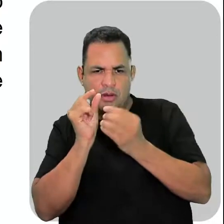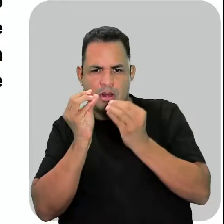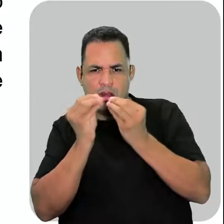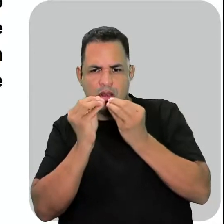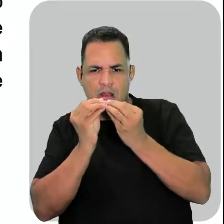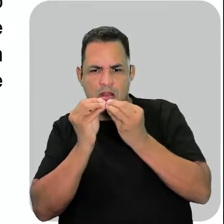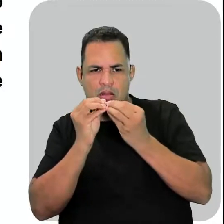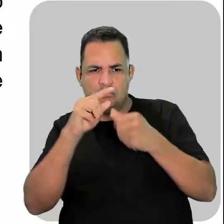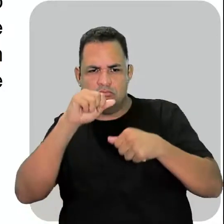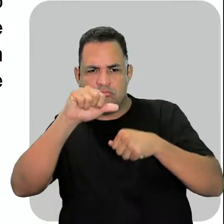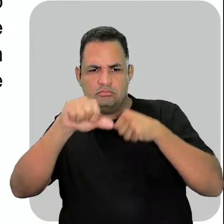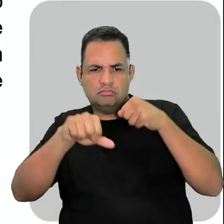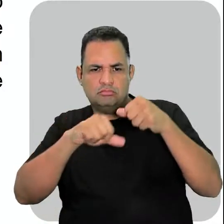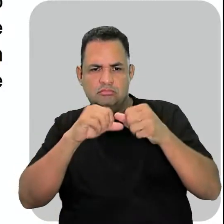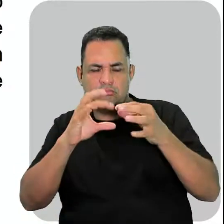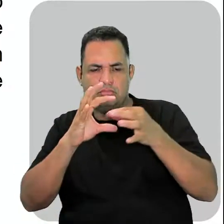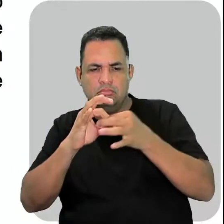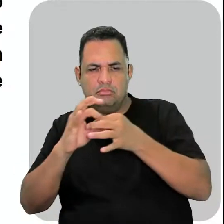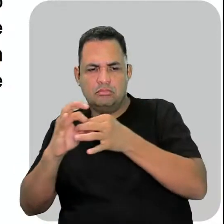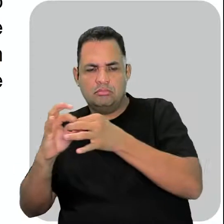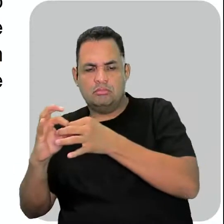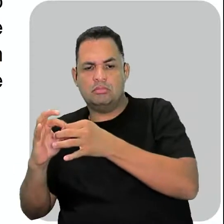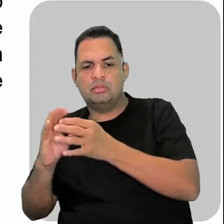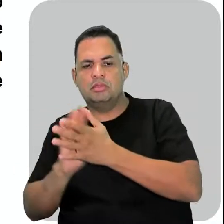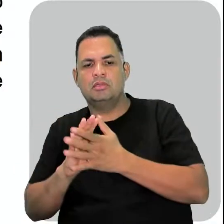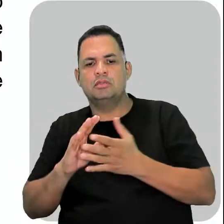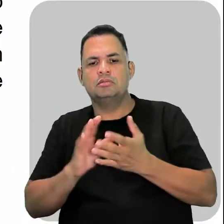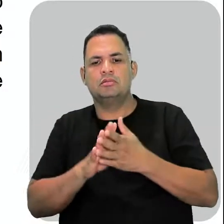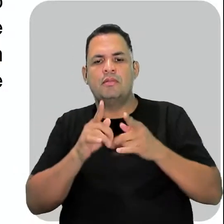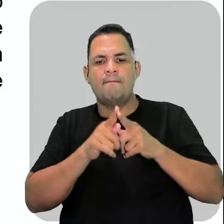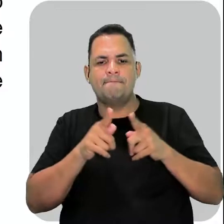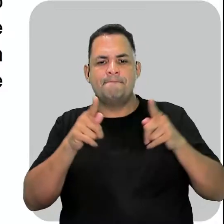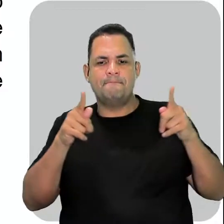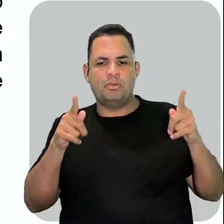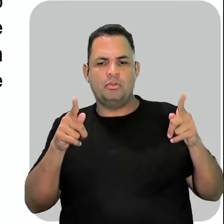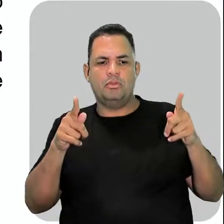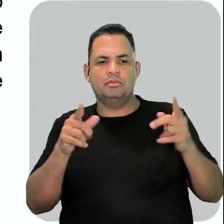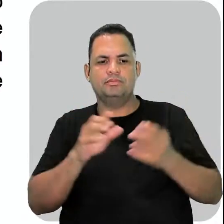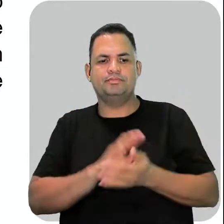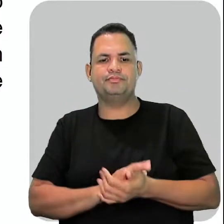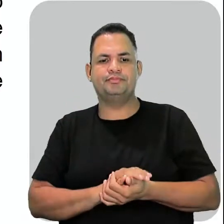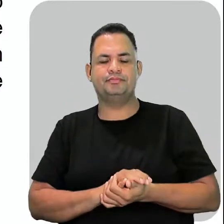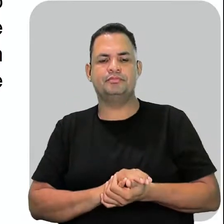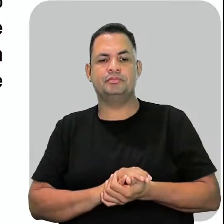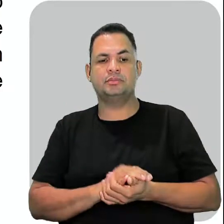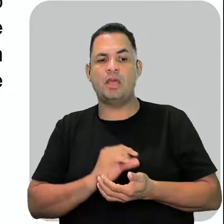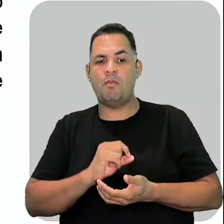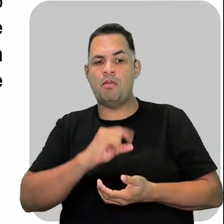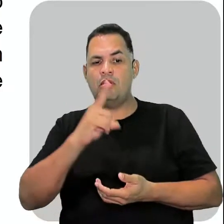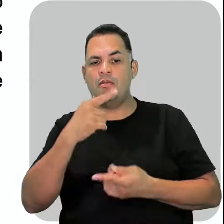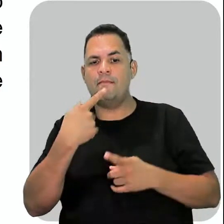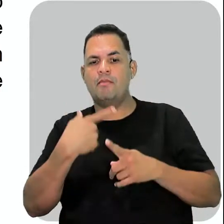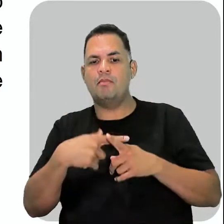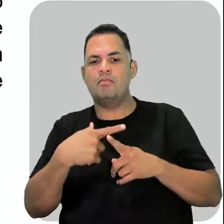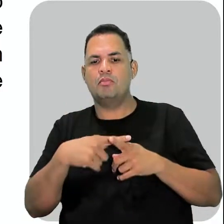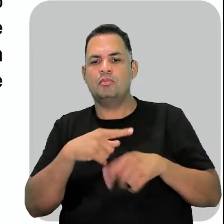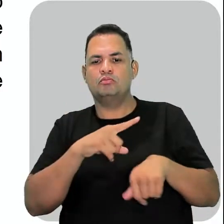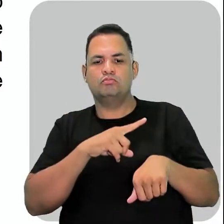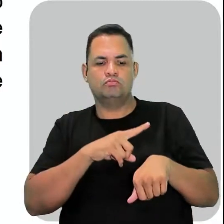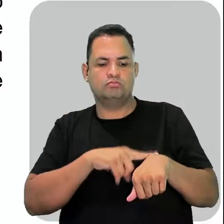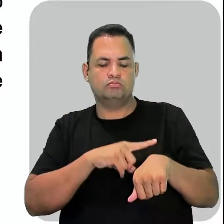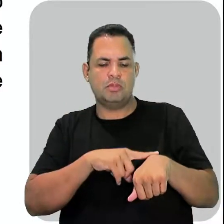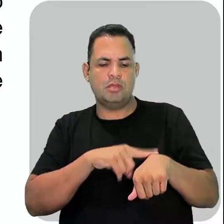que as mesmas formem uma cadeia polimérica, né, de alta massa molar. Esse aumento ocorre no decorrer